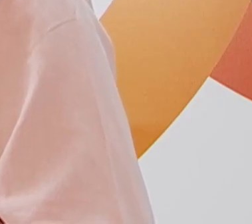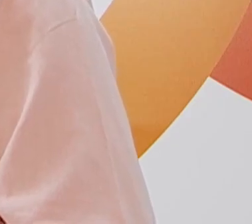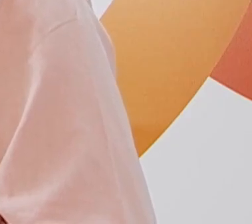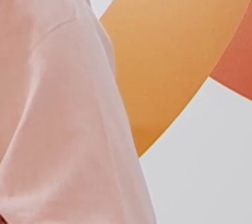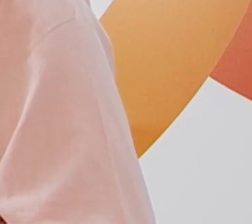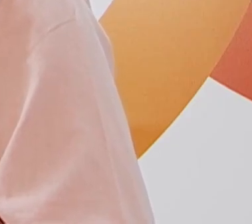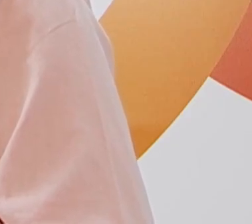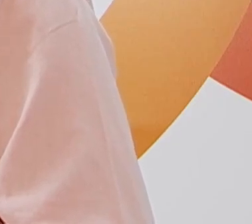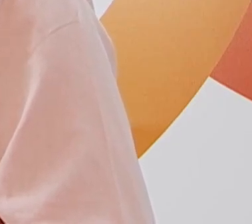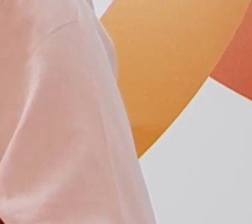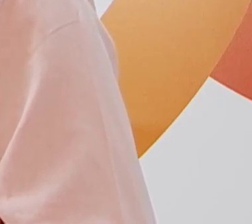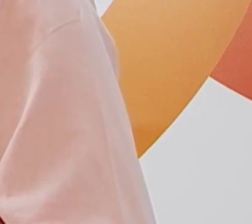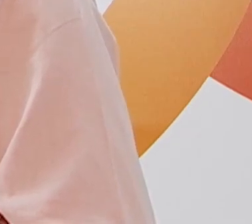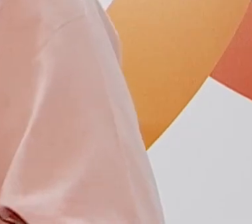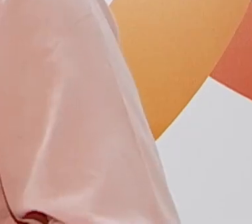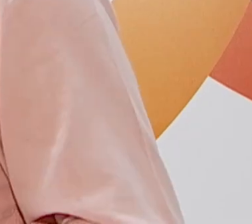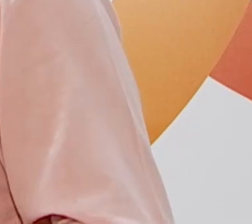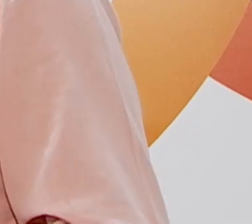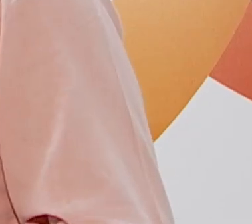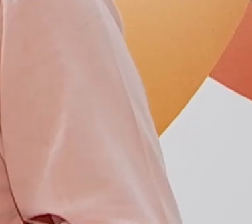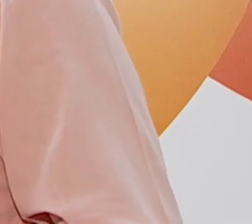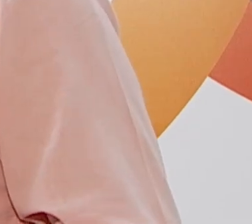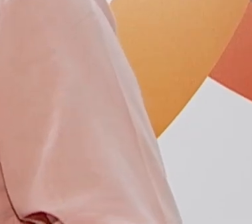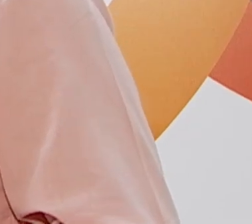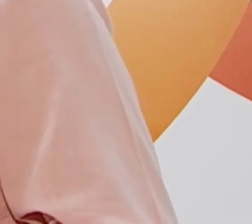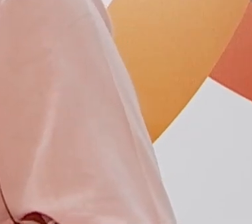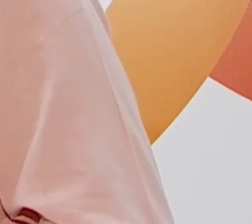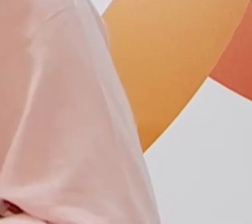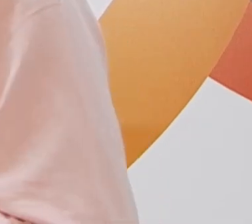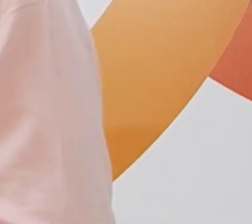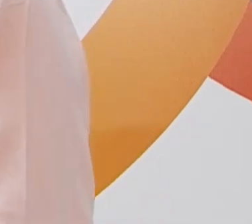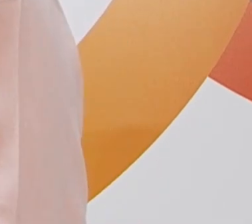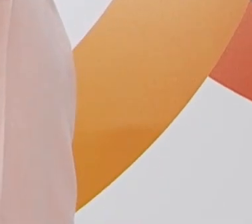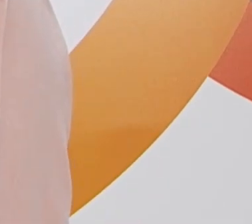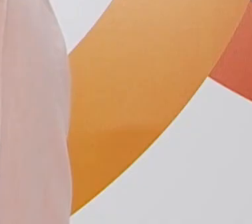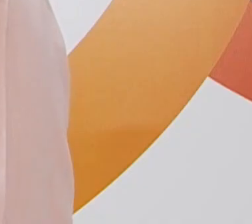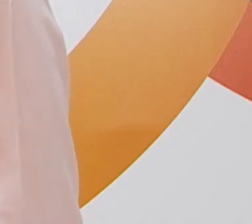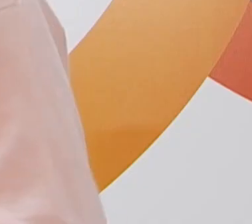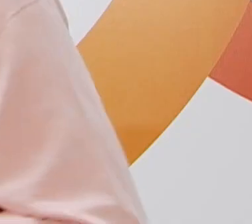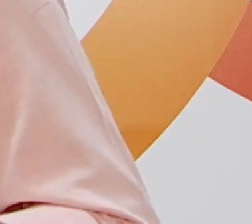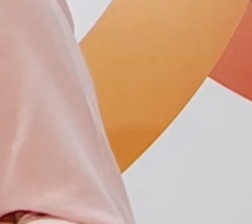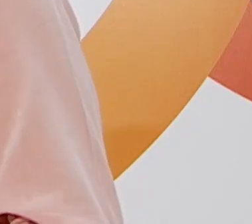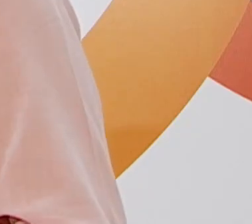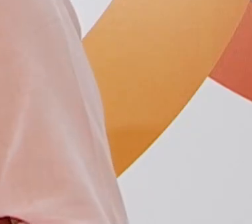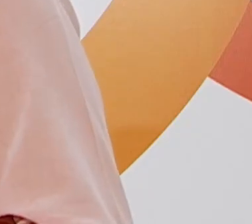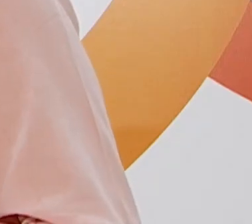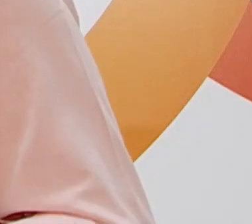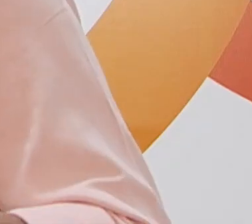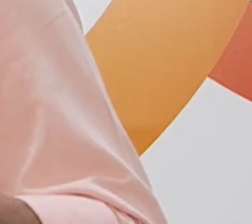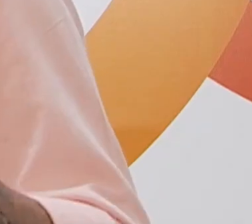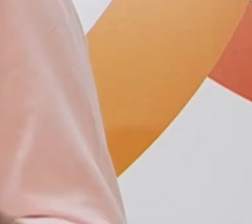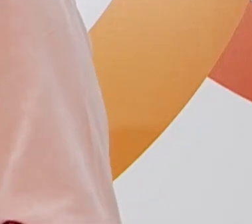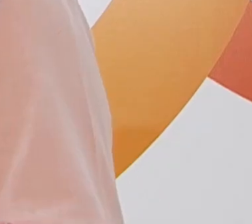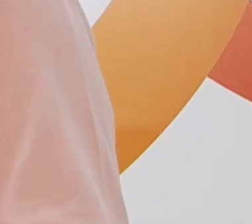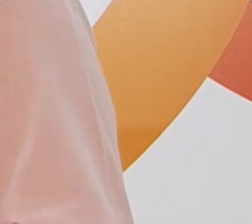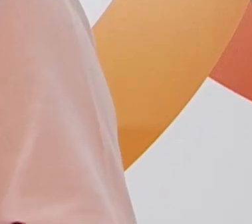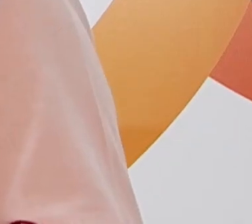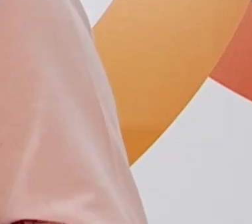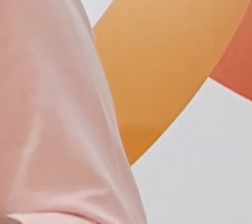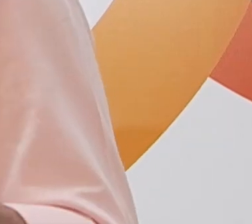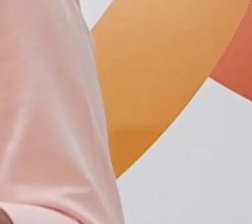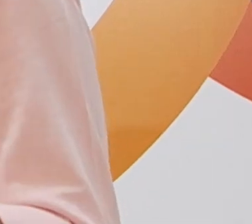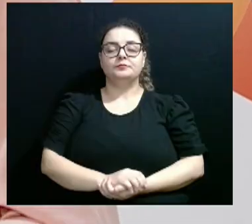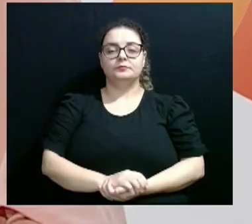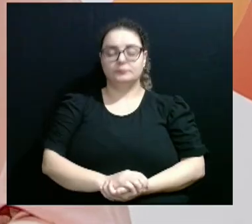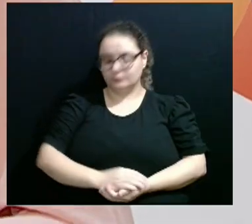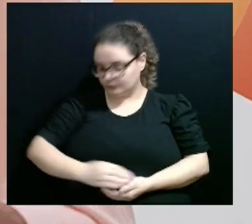programa e também para o aprendiz? Para o programa de aprendizagem a partir de 14 anos, então ele já tem